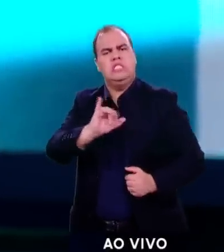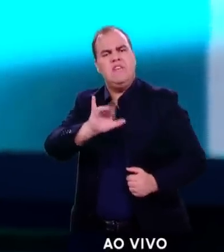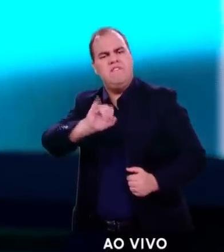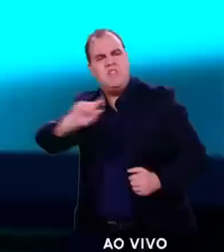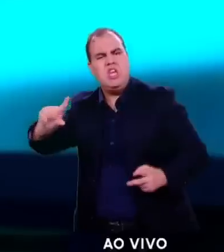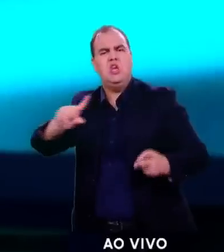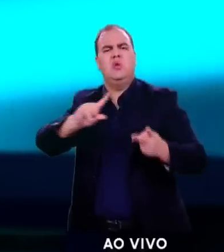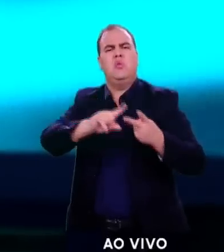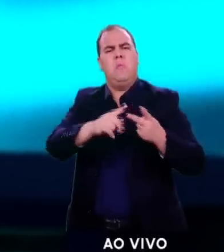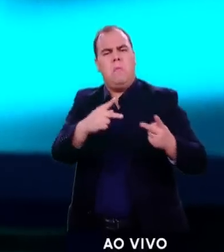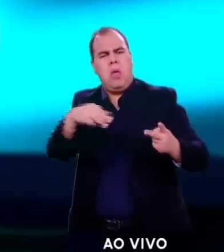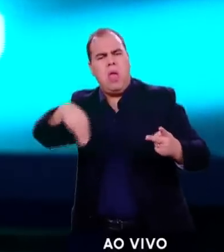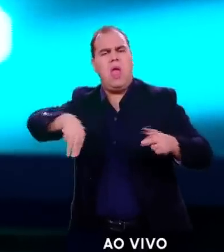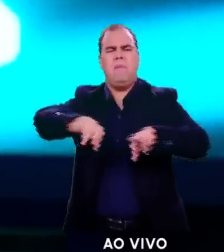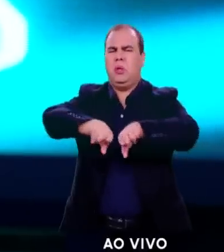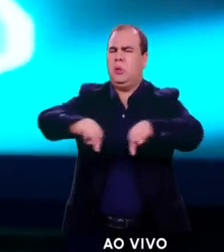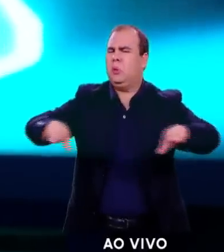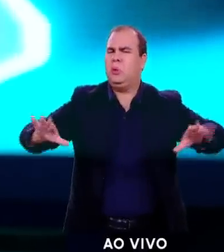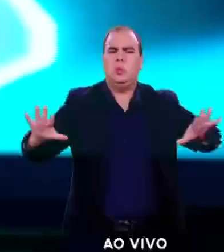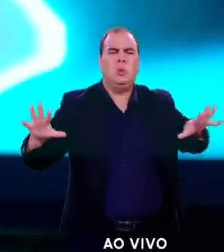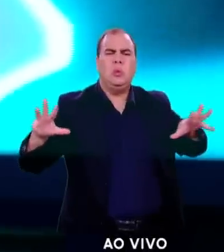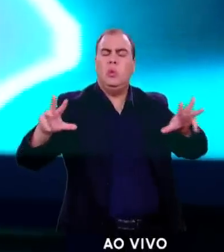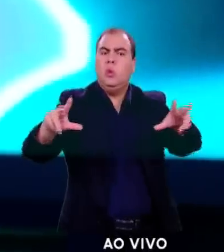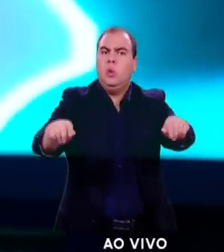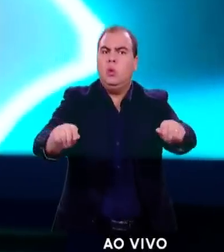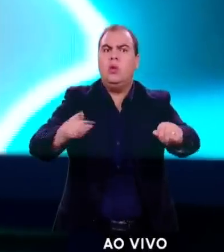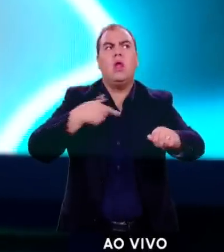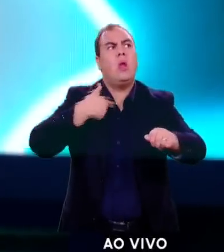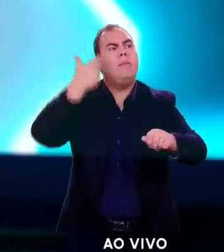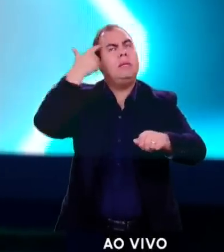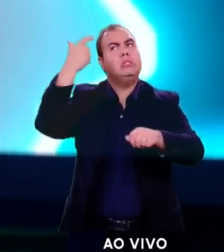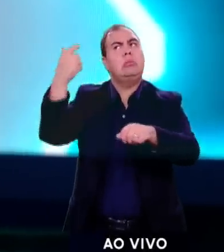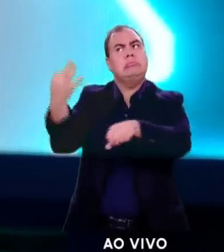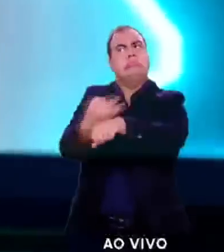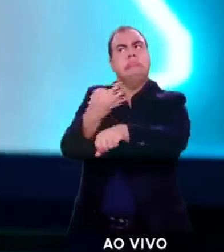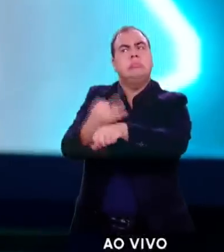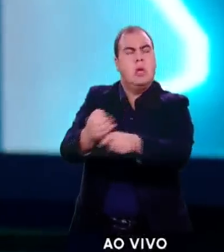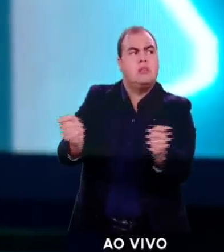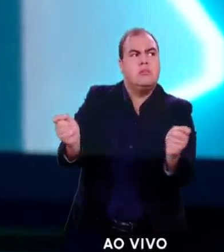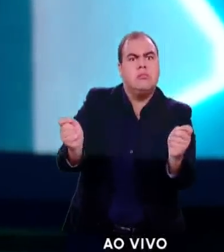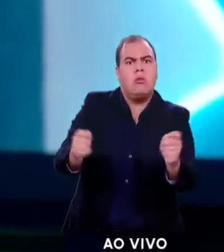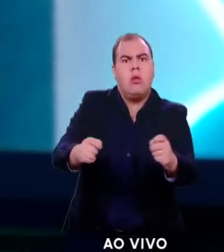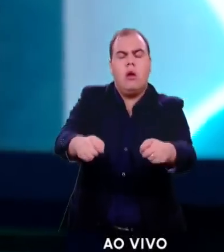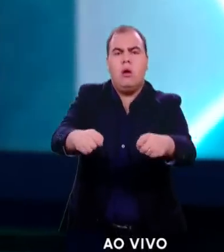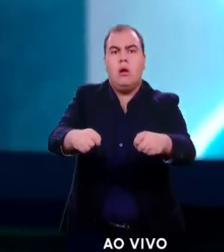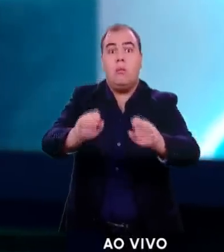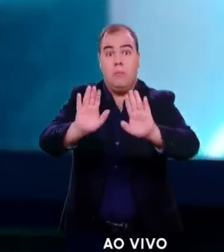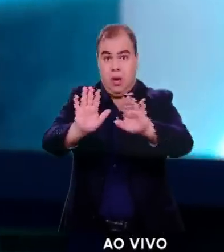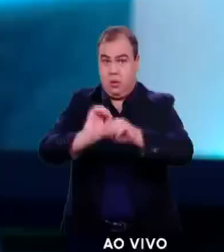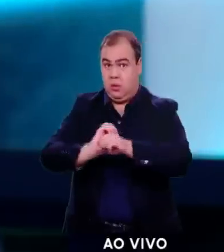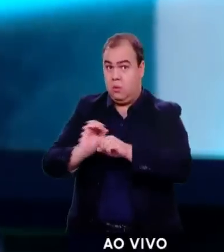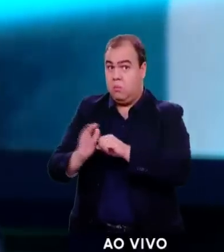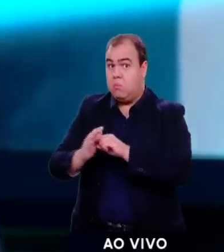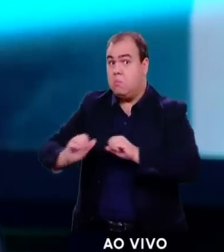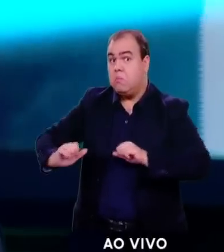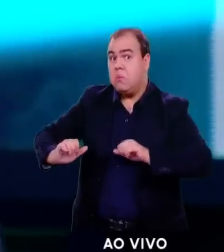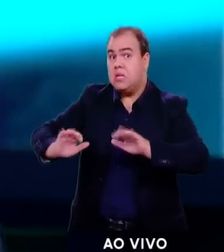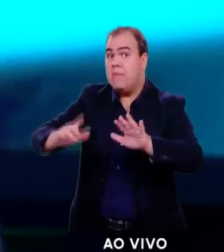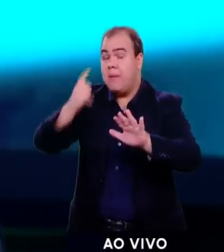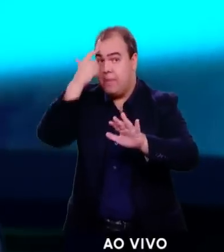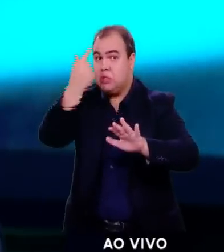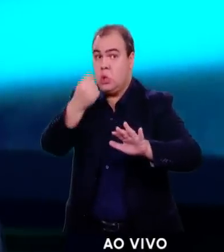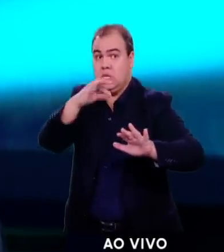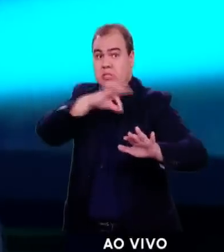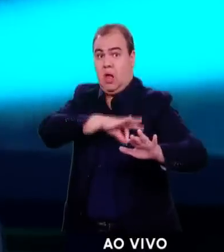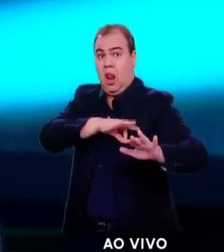foi Contra isso achamos que daríamos para suportar o gasto com a pandemia com congelamento por